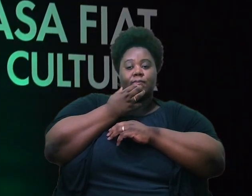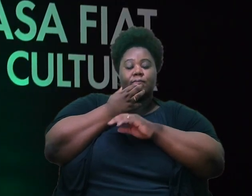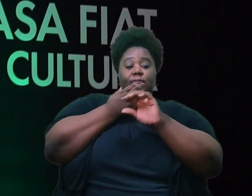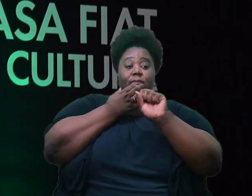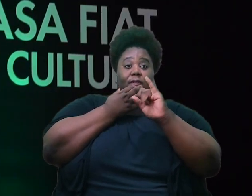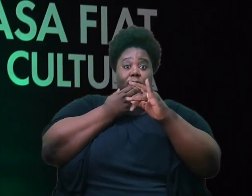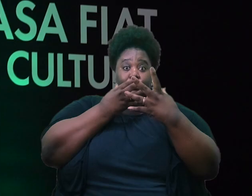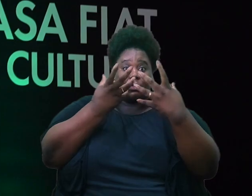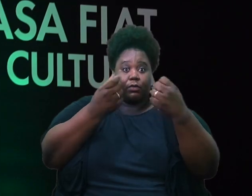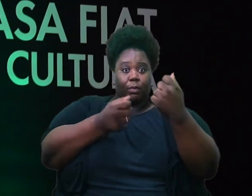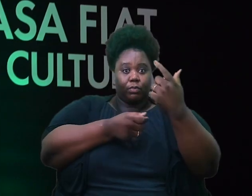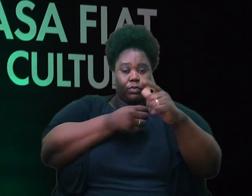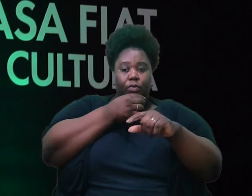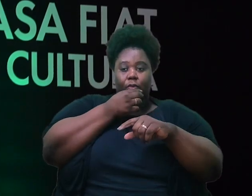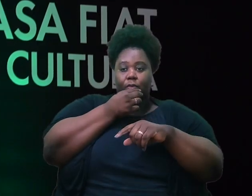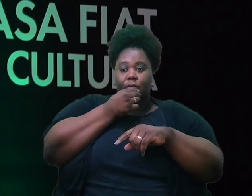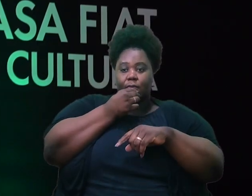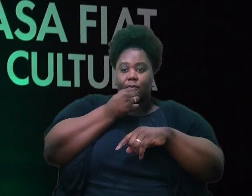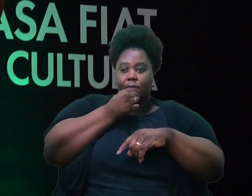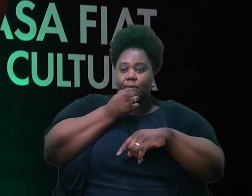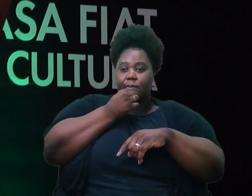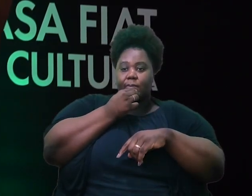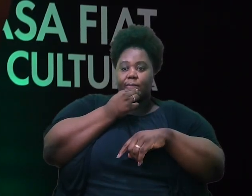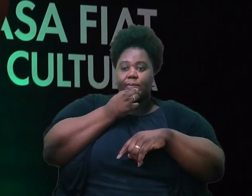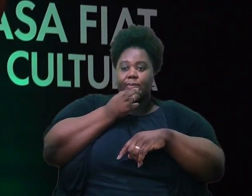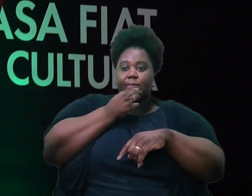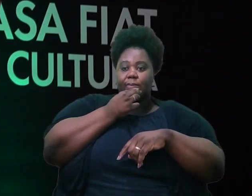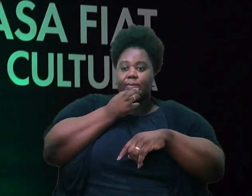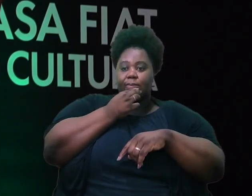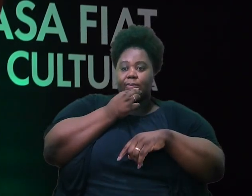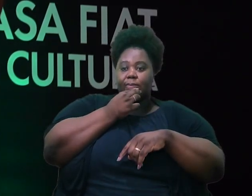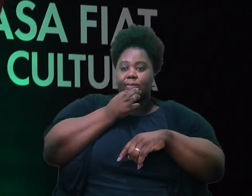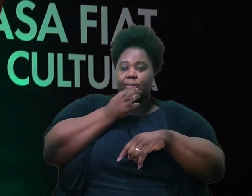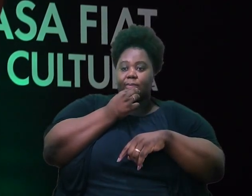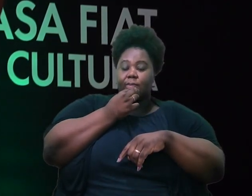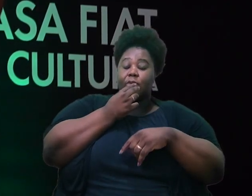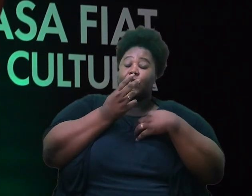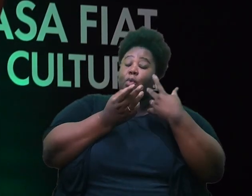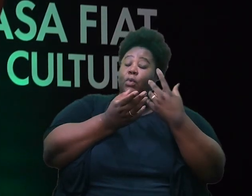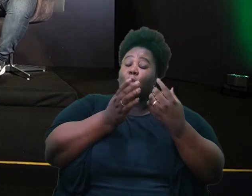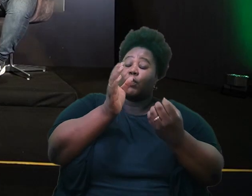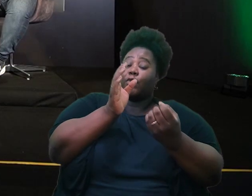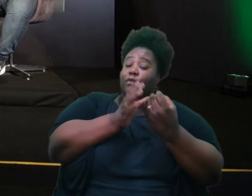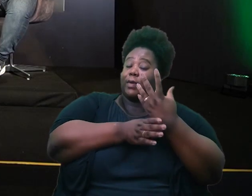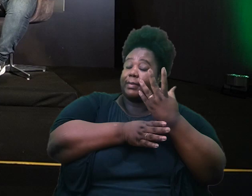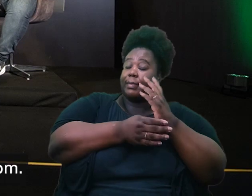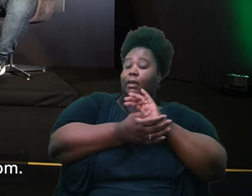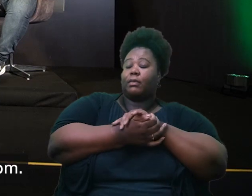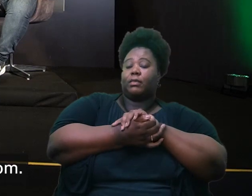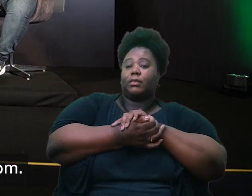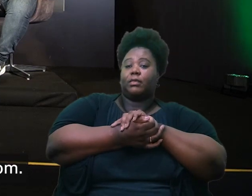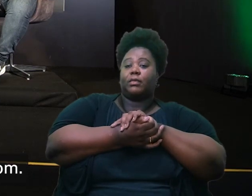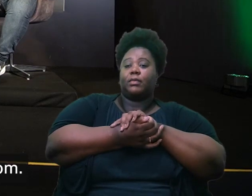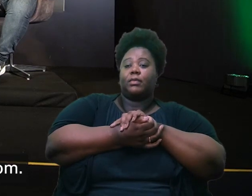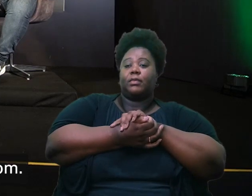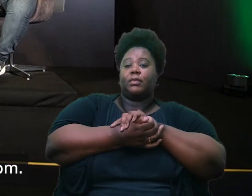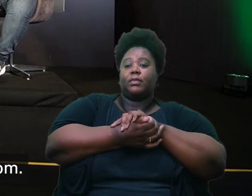Então, vamos de novo? Aí você suspende, né? Quer dizer, eu estou improvisando com o Cântico do Reinado.